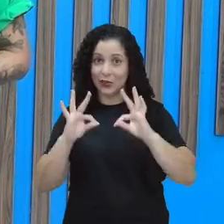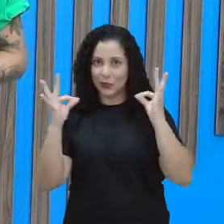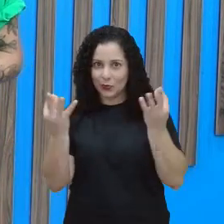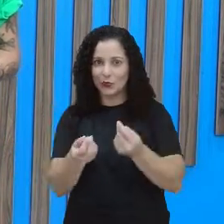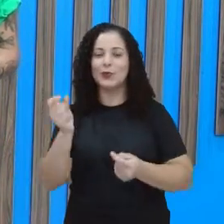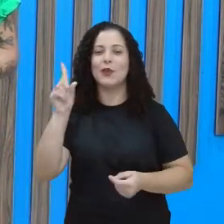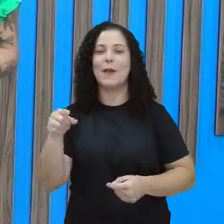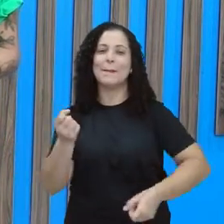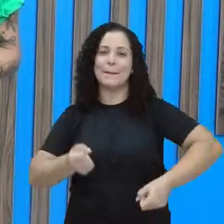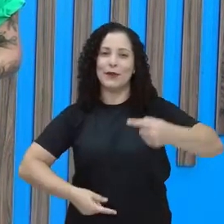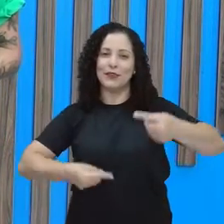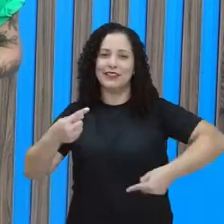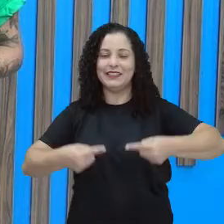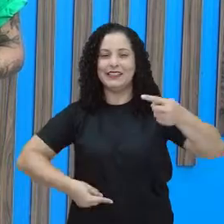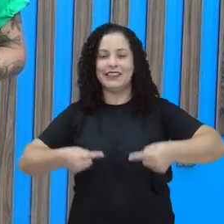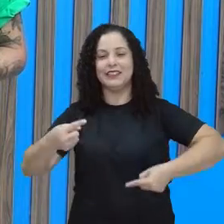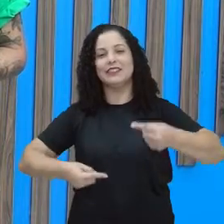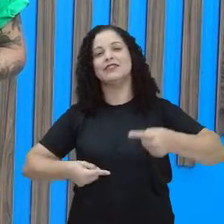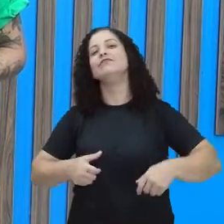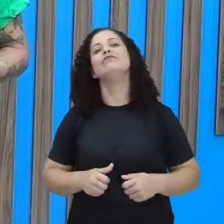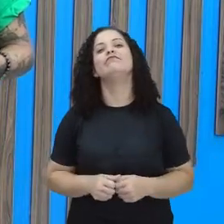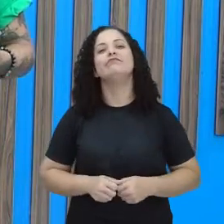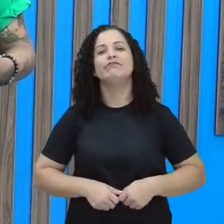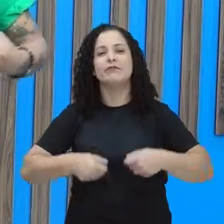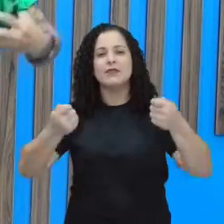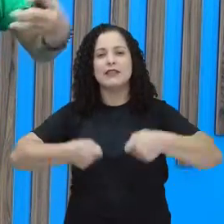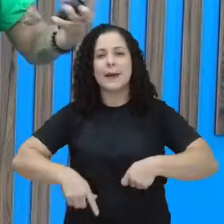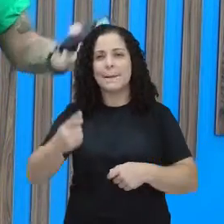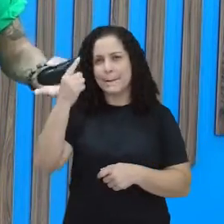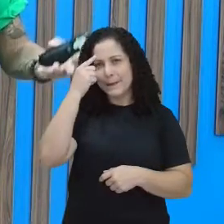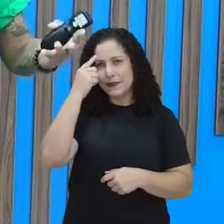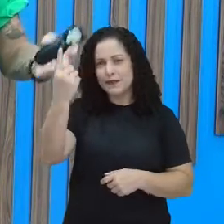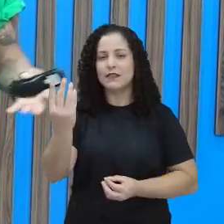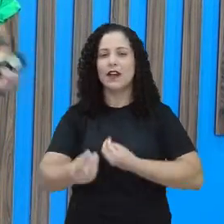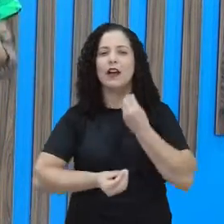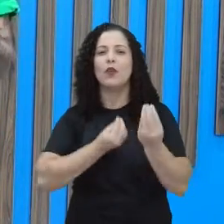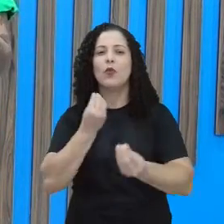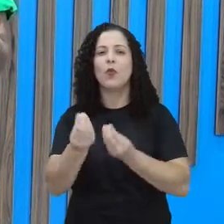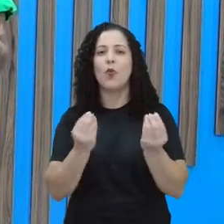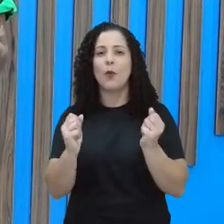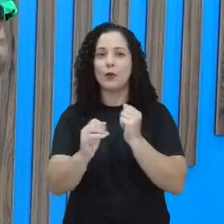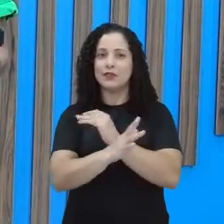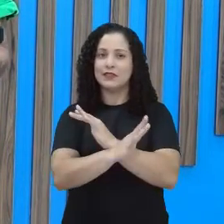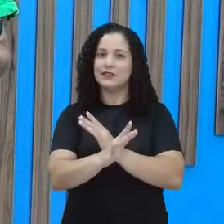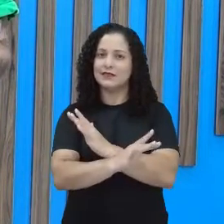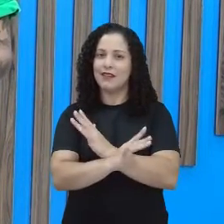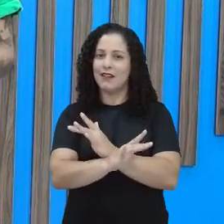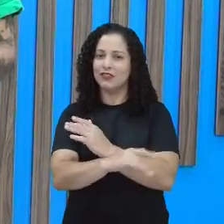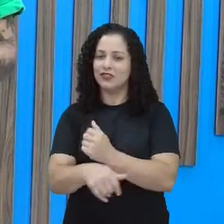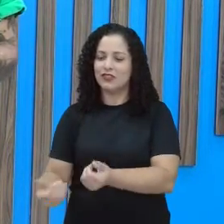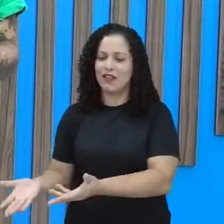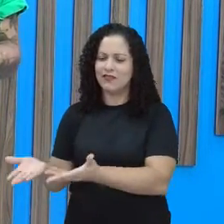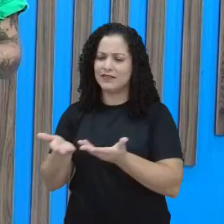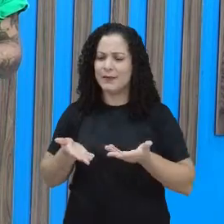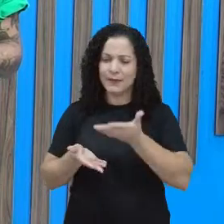gente? Mudanças políticas e a gente pensar em como as cidades estão recebendo as pessoas